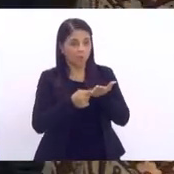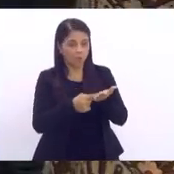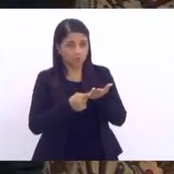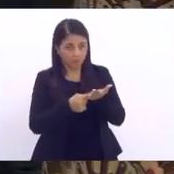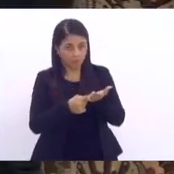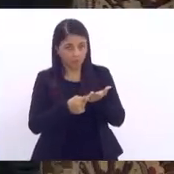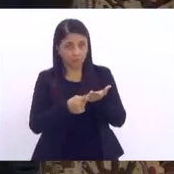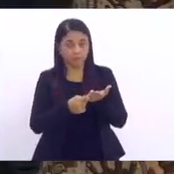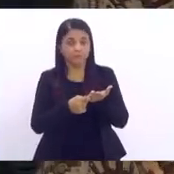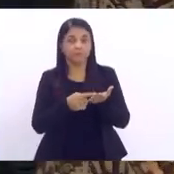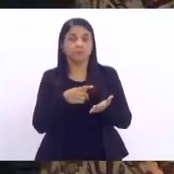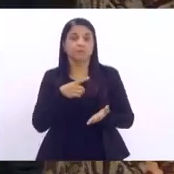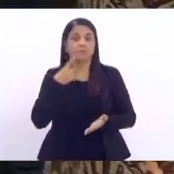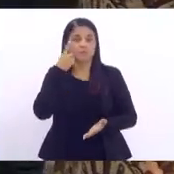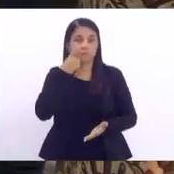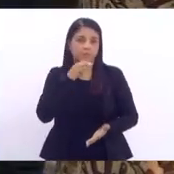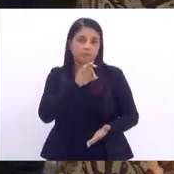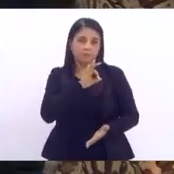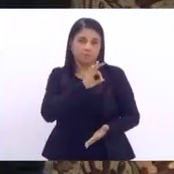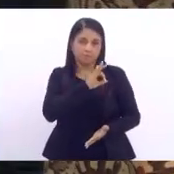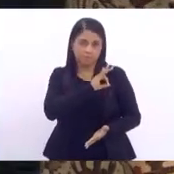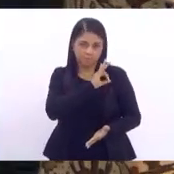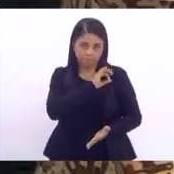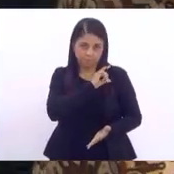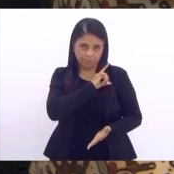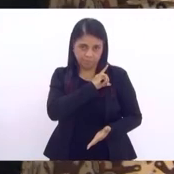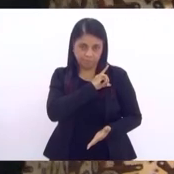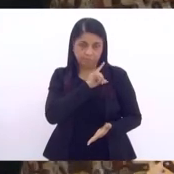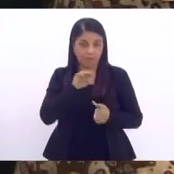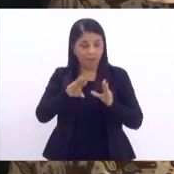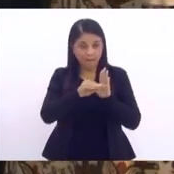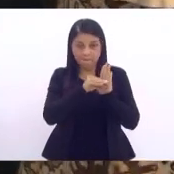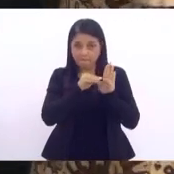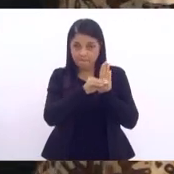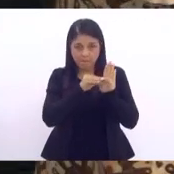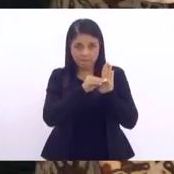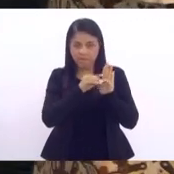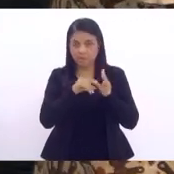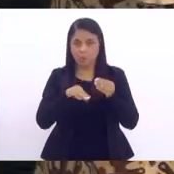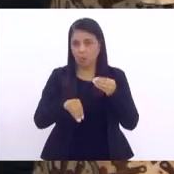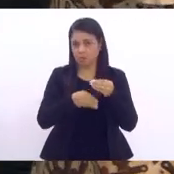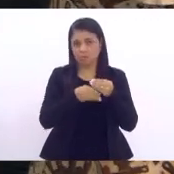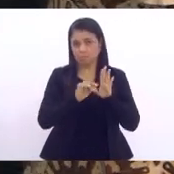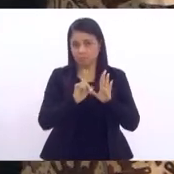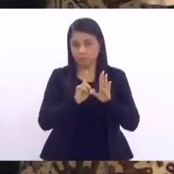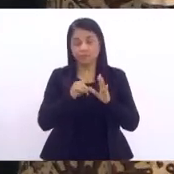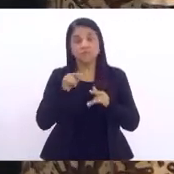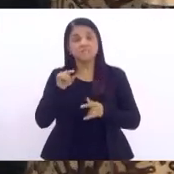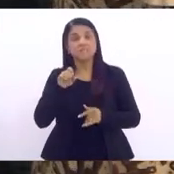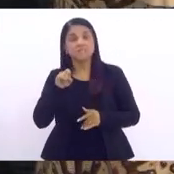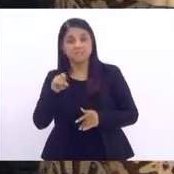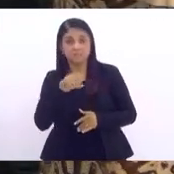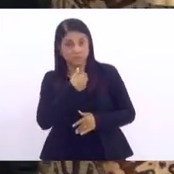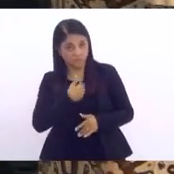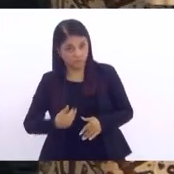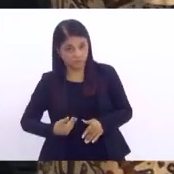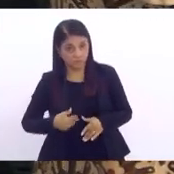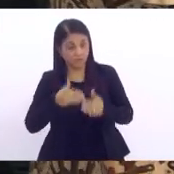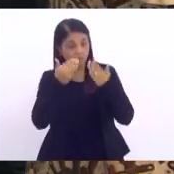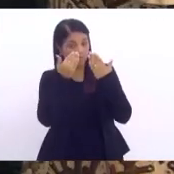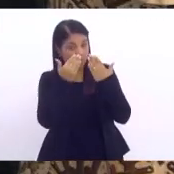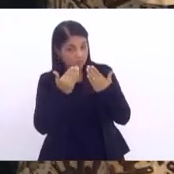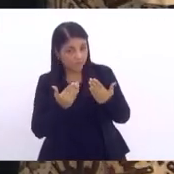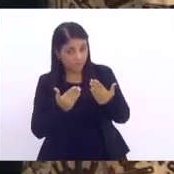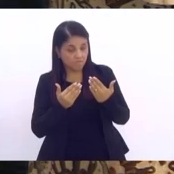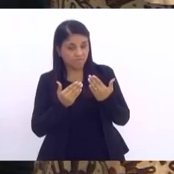não entrará. Perfeito. A emenda não entrará. Se o governador verificar que houve uma falha